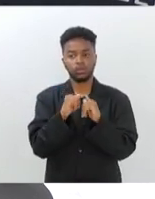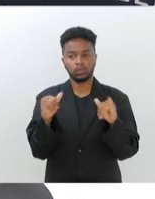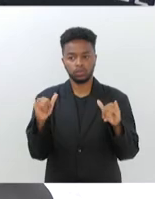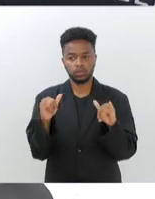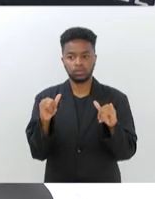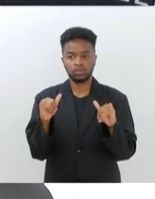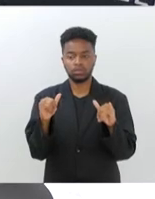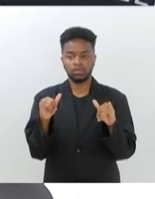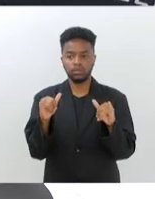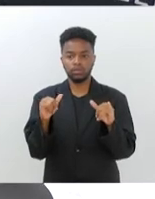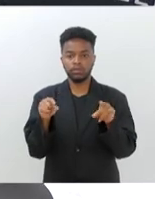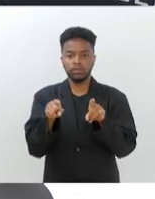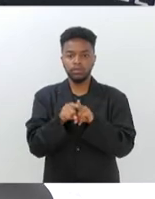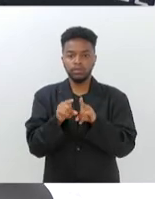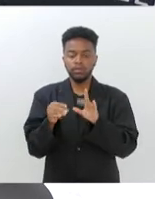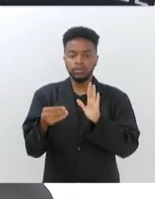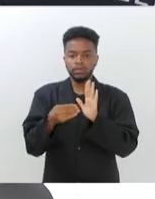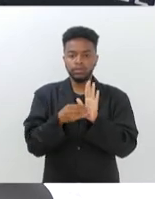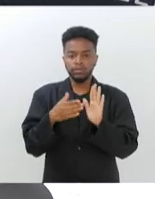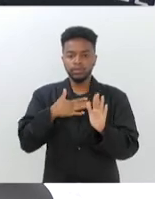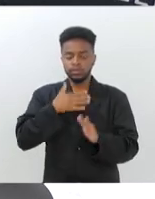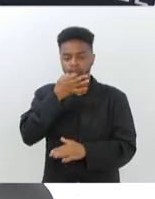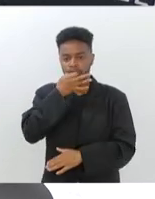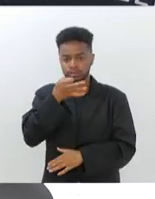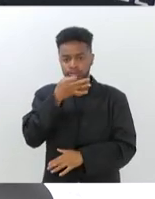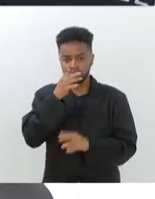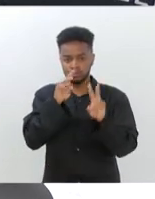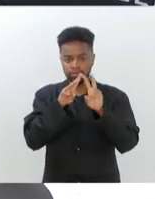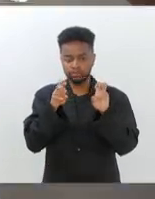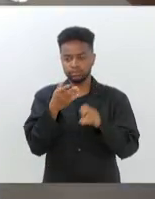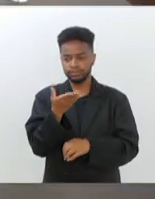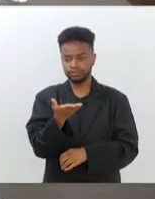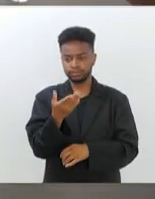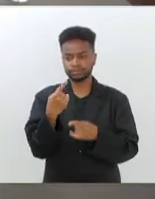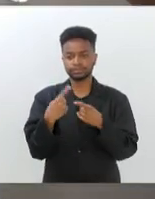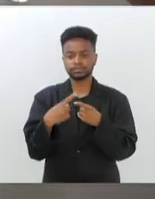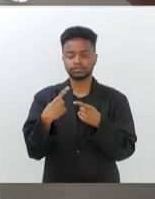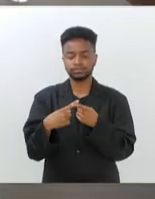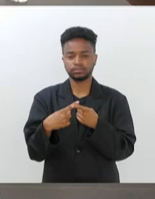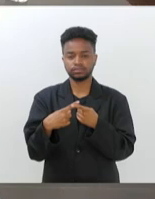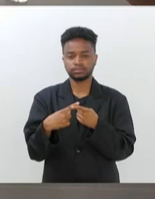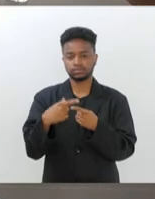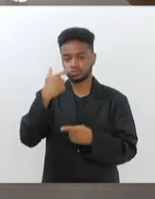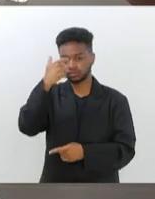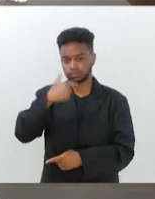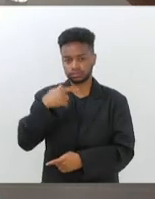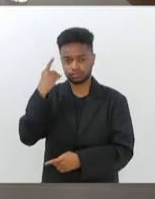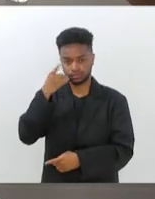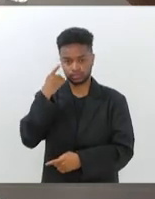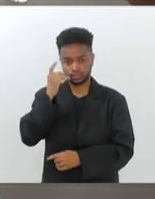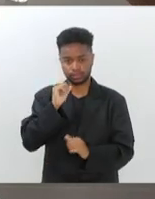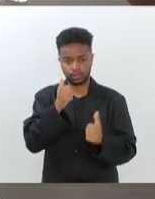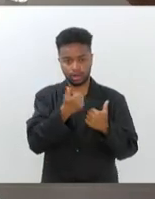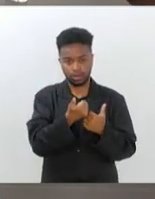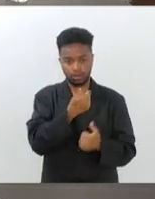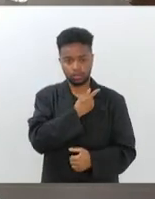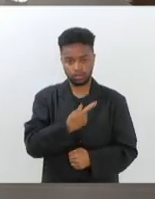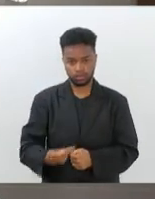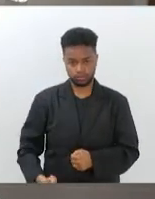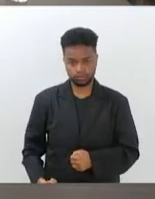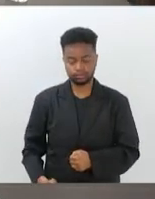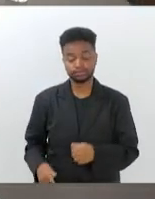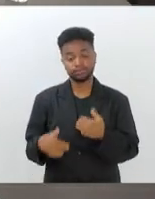e colocar a minha posição sobre o assunto pois não Deputado Até porque eu sou um deputado da base do governo